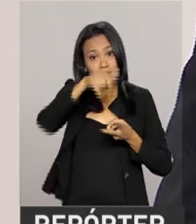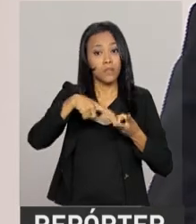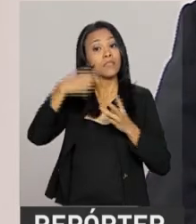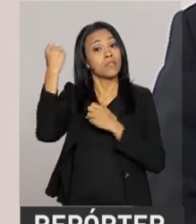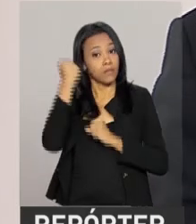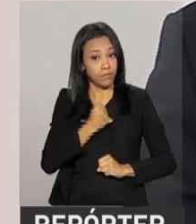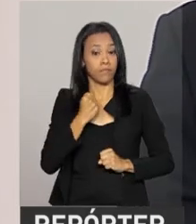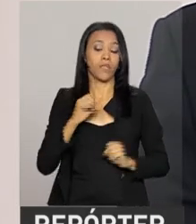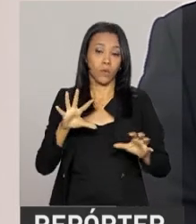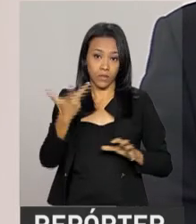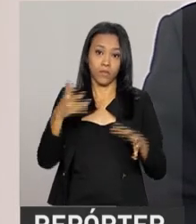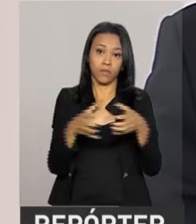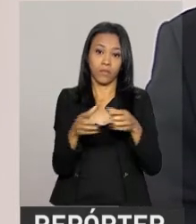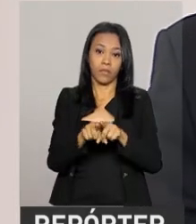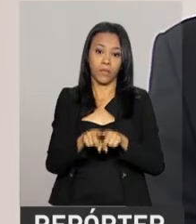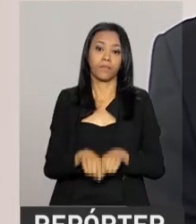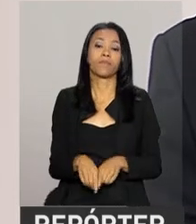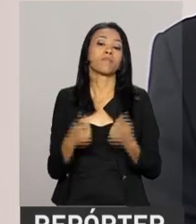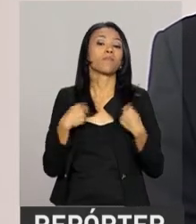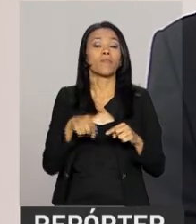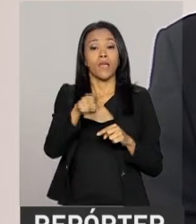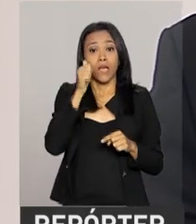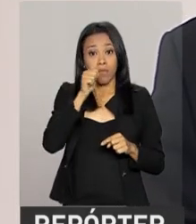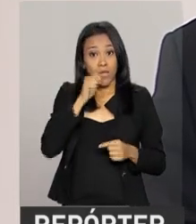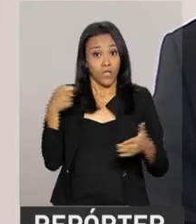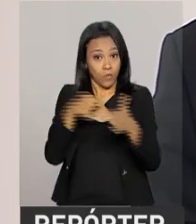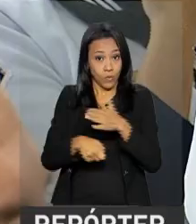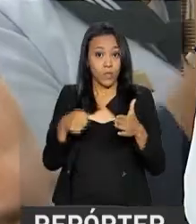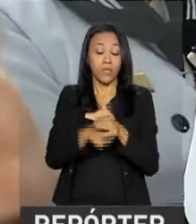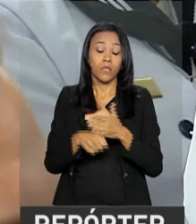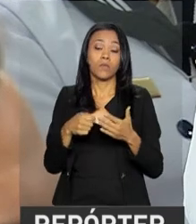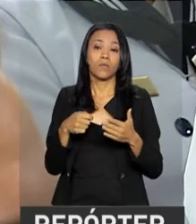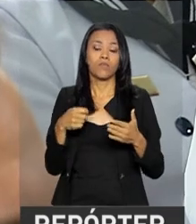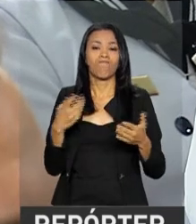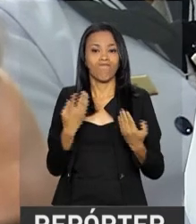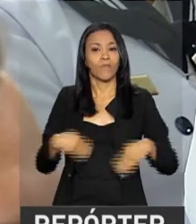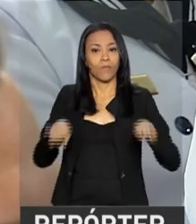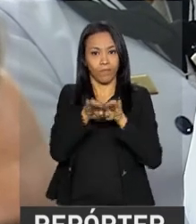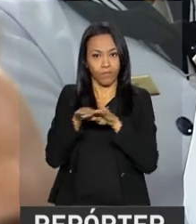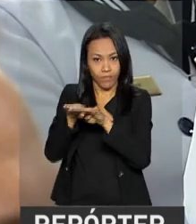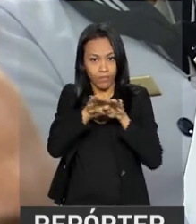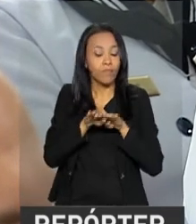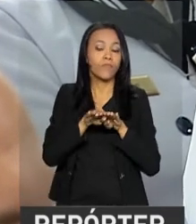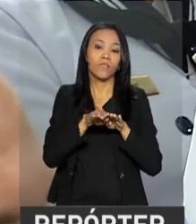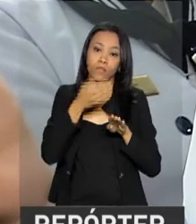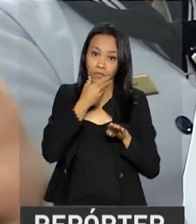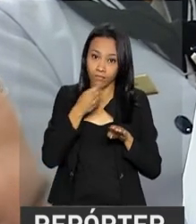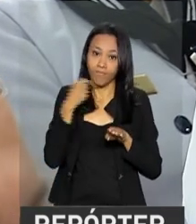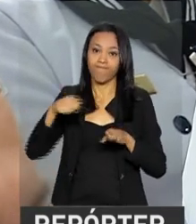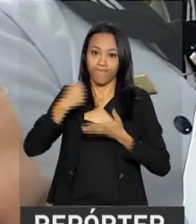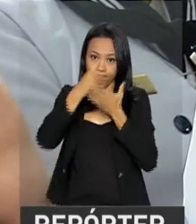importantíssimo a luta das mulheres por igualdade é uma luta delas é uma luta que cabe aos homens apoiados por